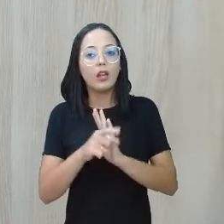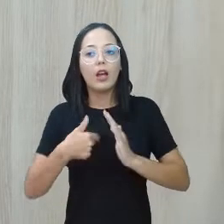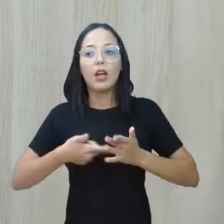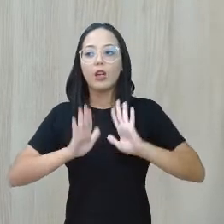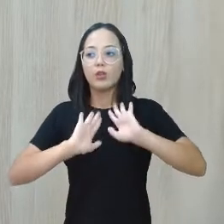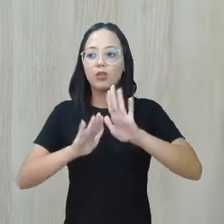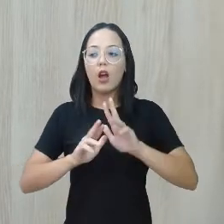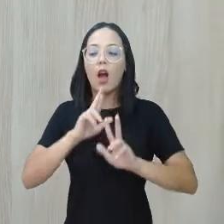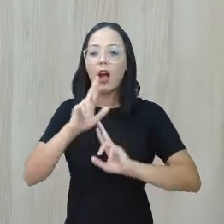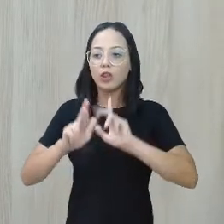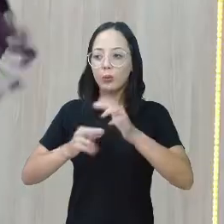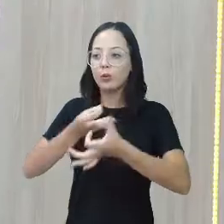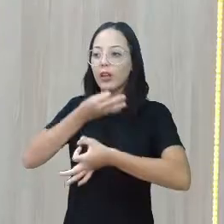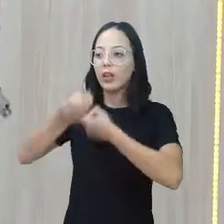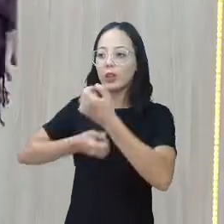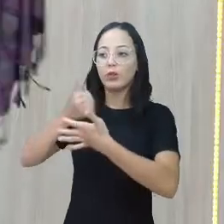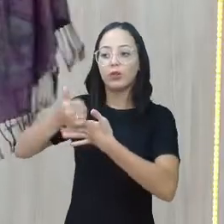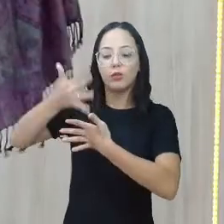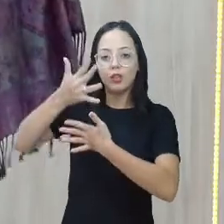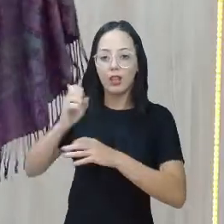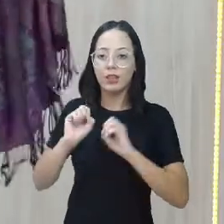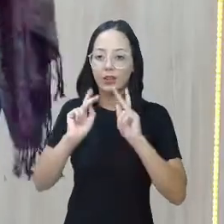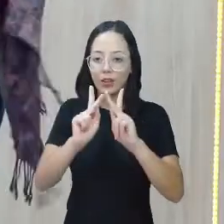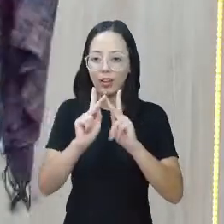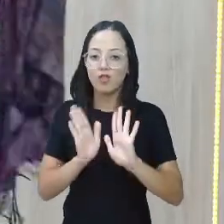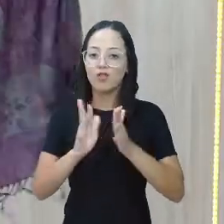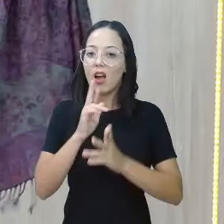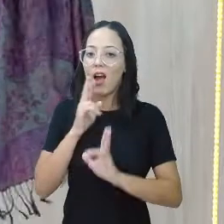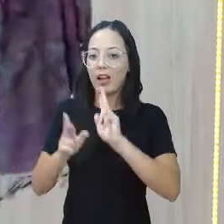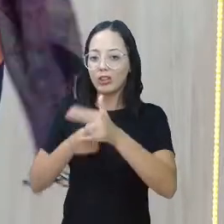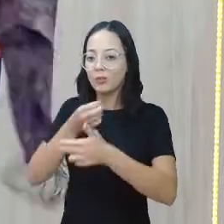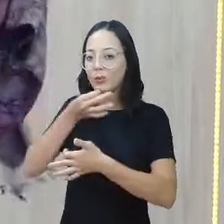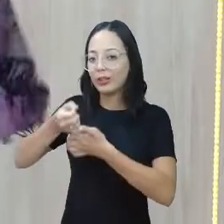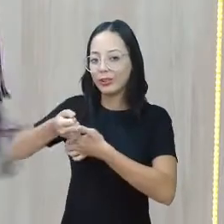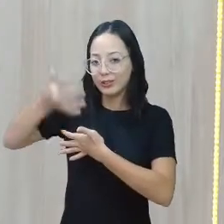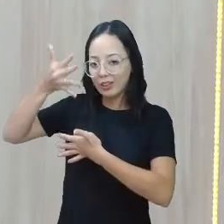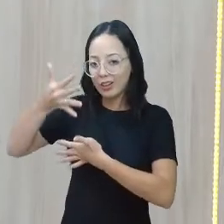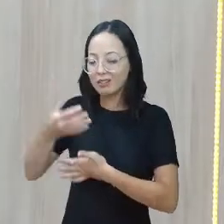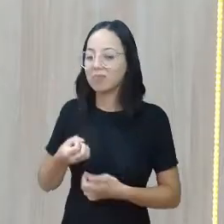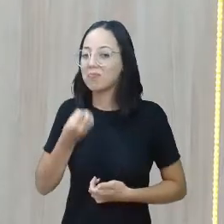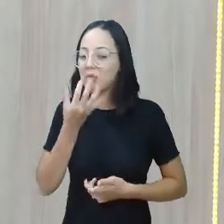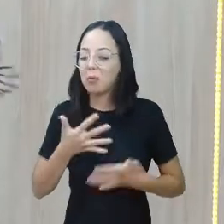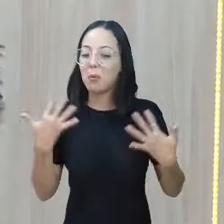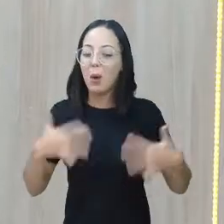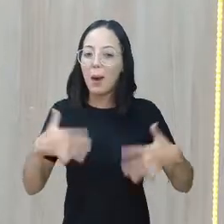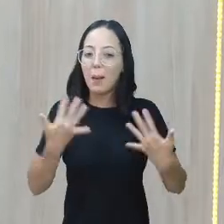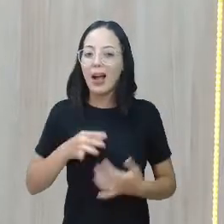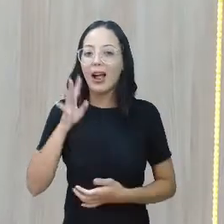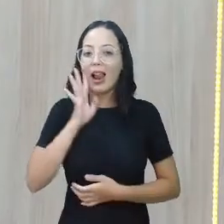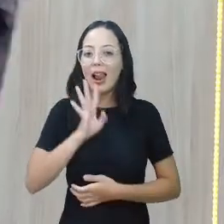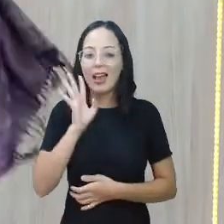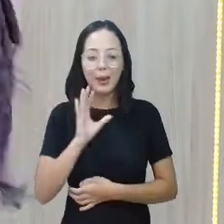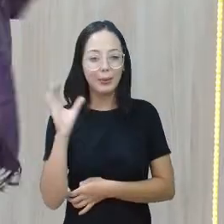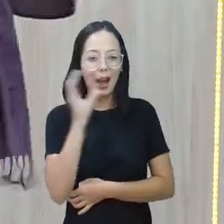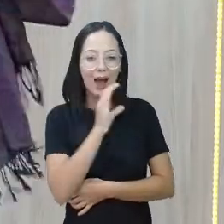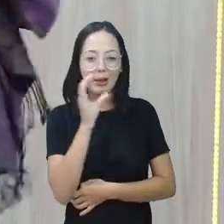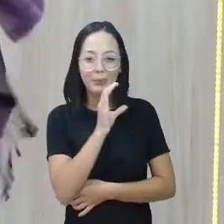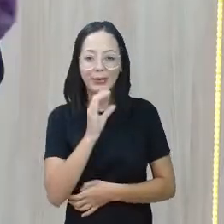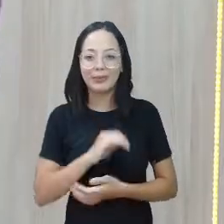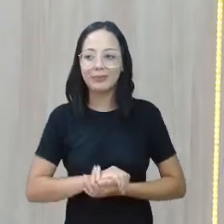chat. No chat mesmo, você já recebe, minha filha, a sua resposta aqui. Com a gente não tem isso não, é rapidinho.